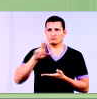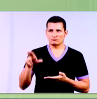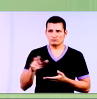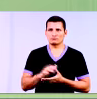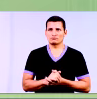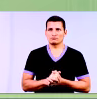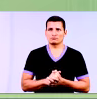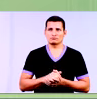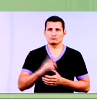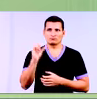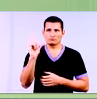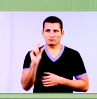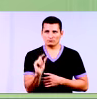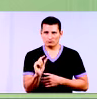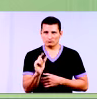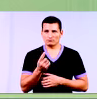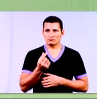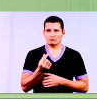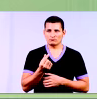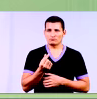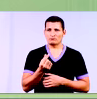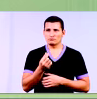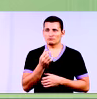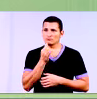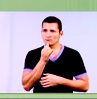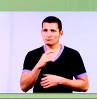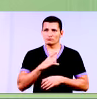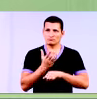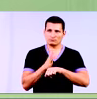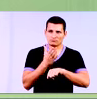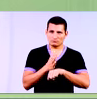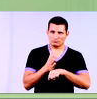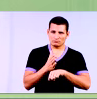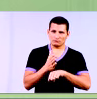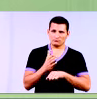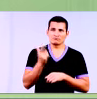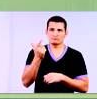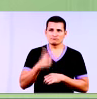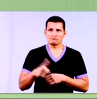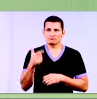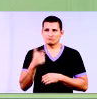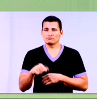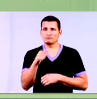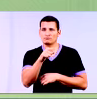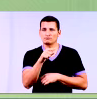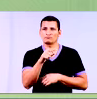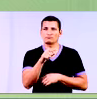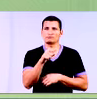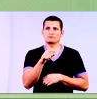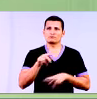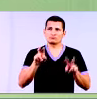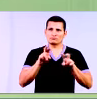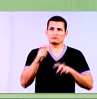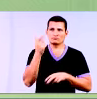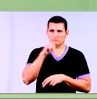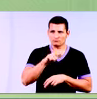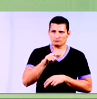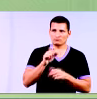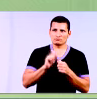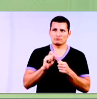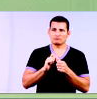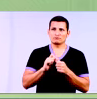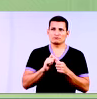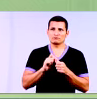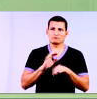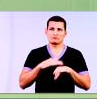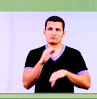E redução de custo, porque sempre que eu tenho uma atividade repetitiva, a máquina consegue executar essa atividade com muito mais